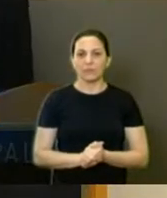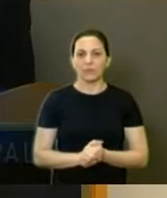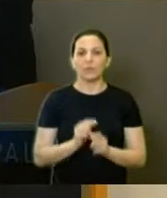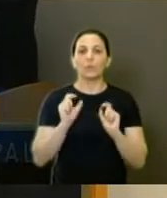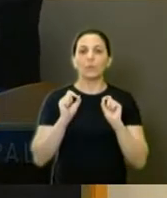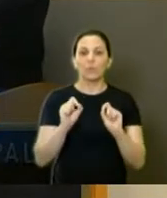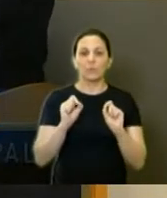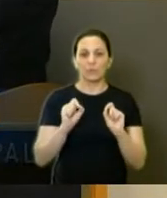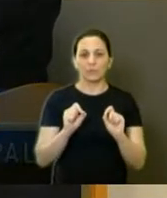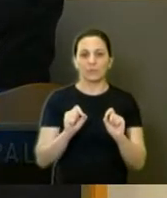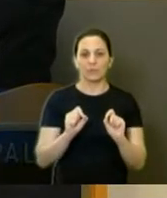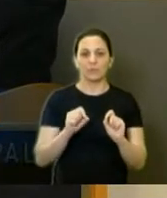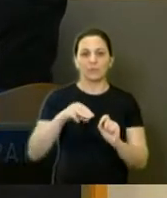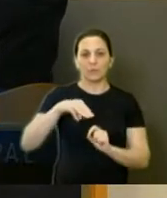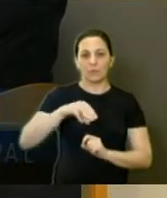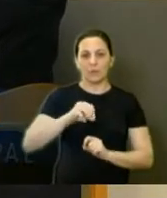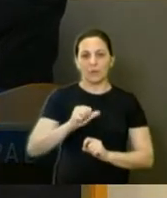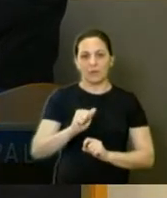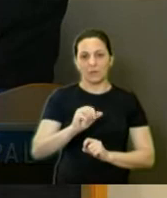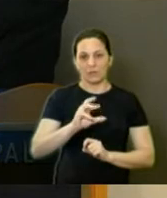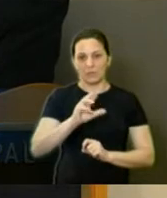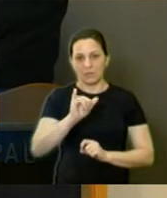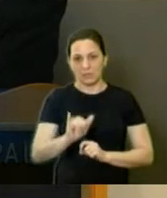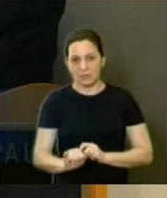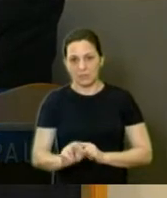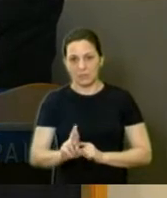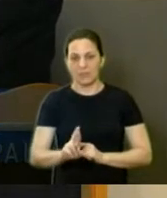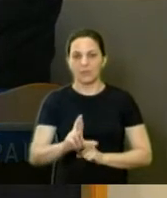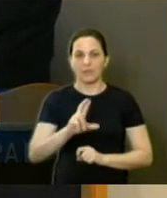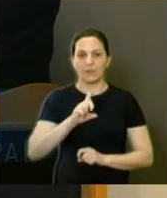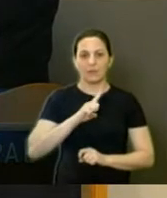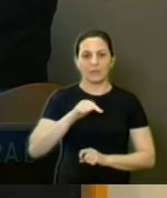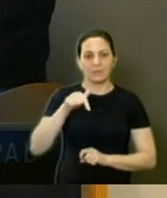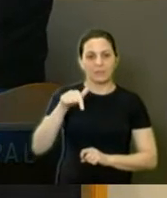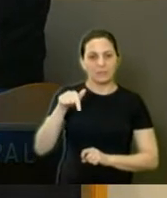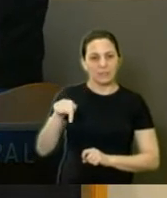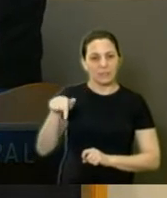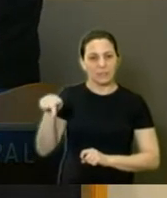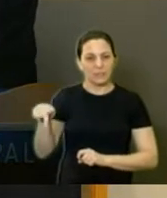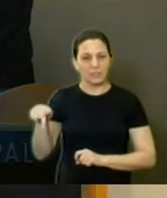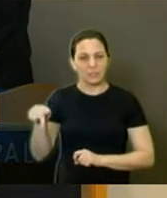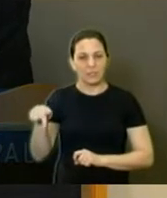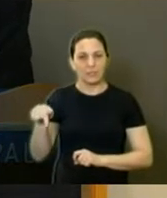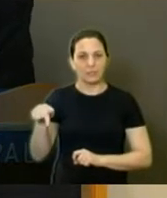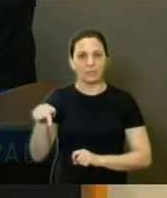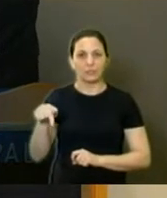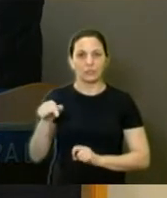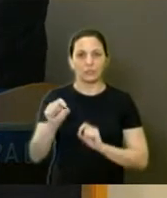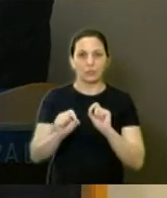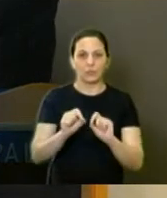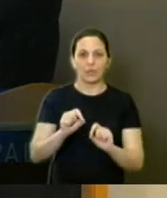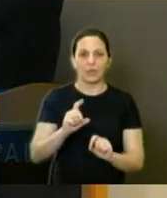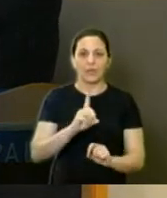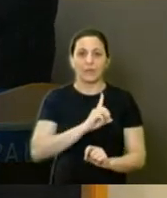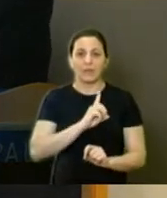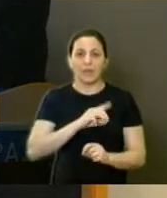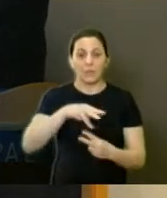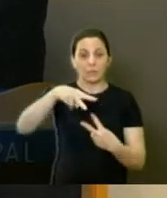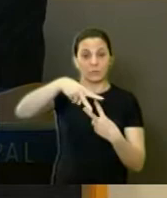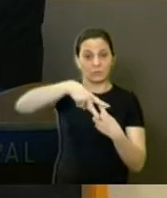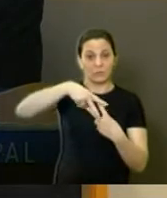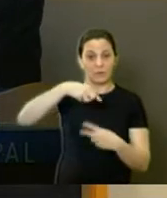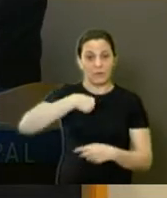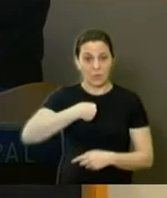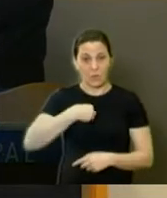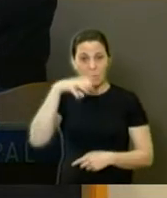Eu, Moacir, parece que foi o que eu ouvi aí em 77, não, Moacir? Então, e foi delegado, tal. Eu aprendi muito